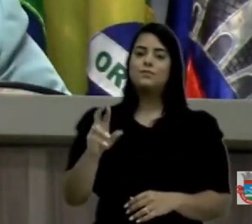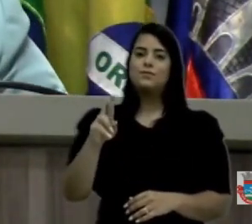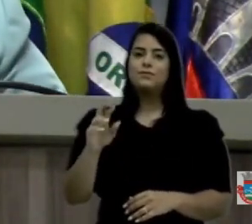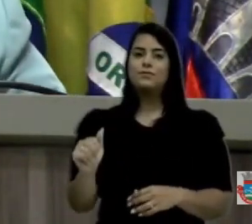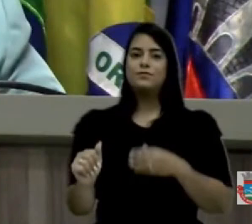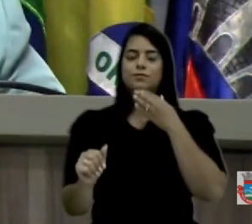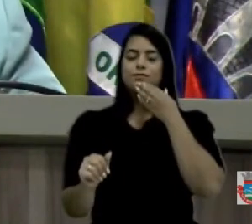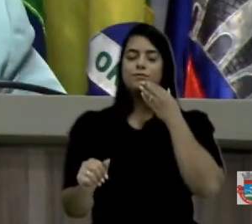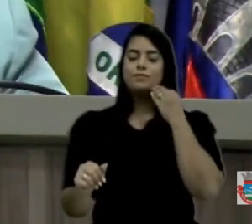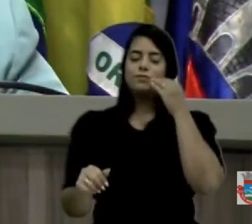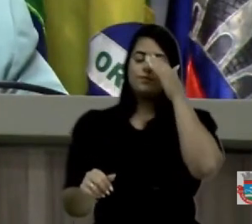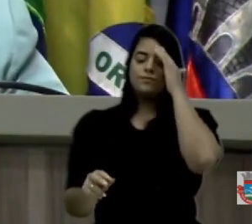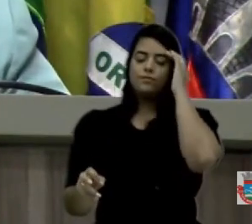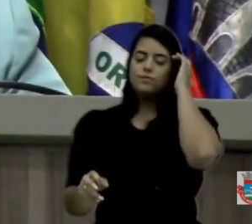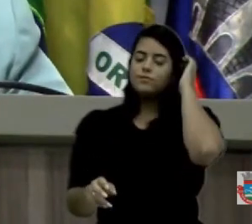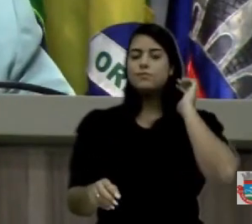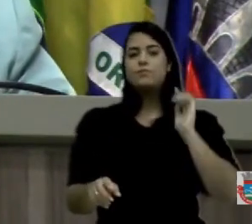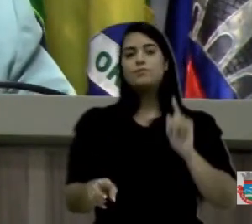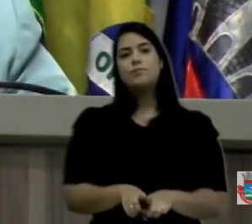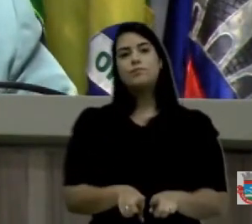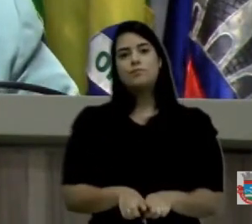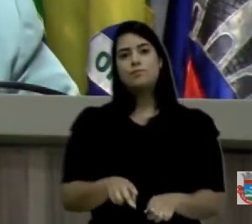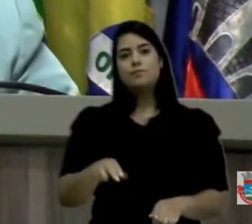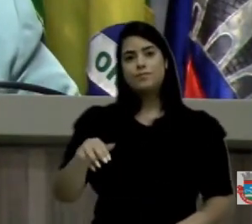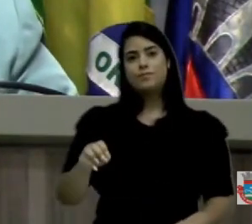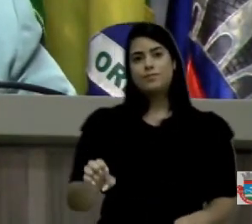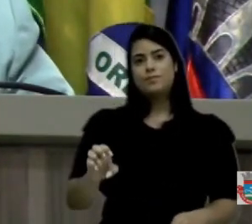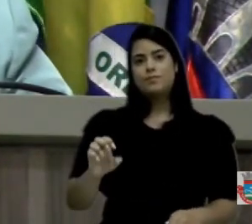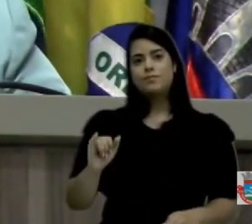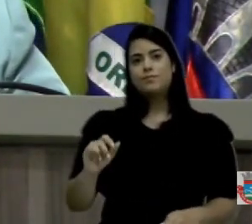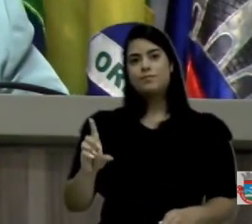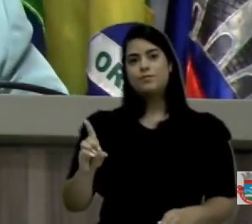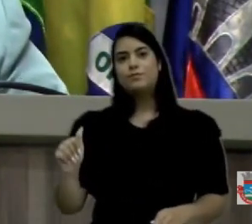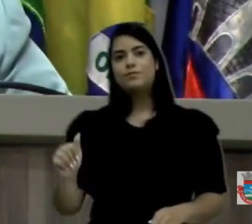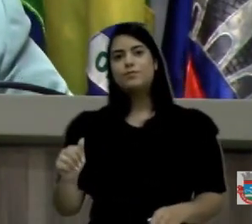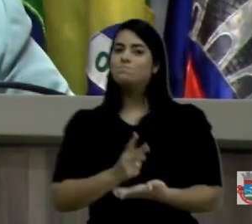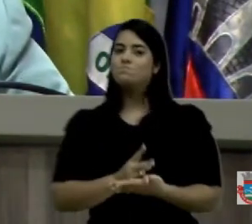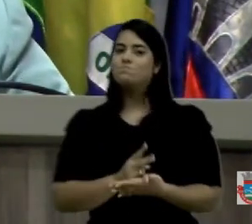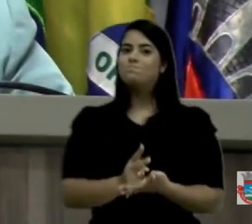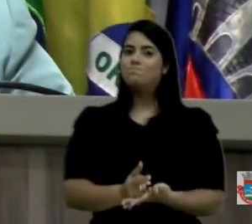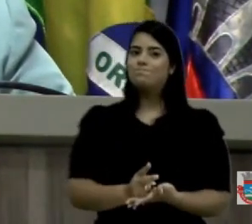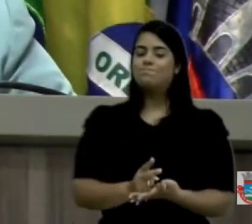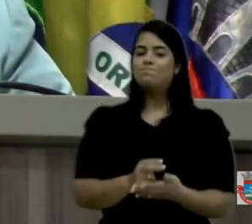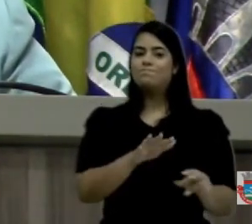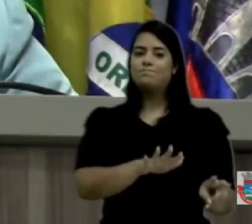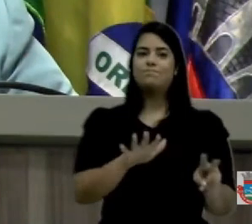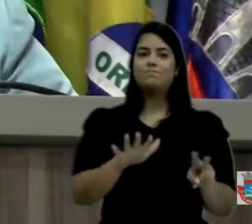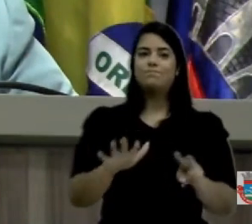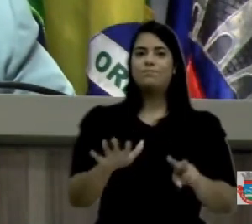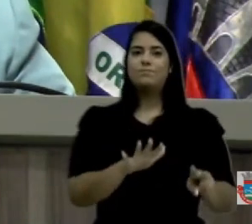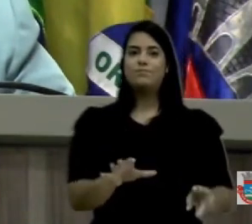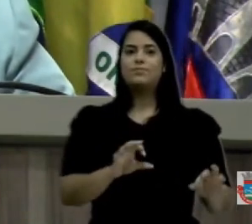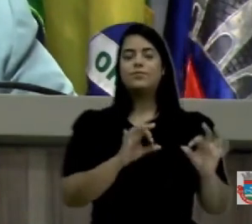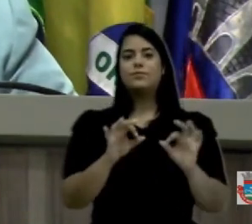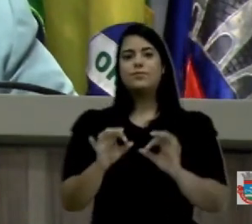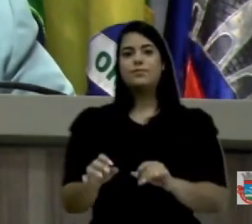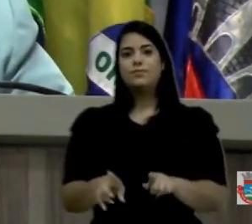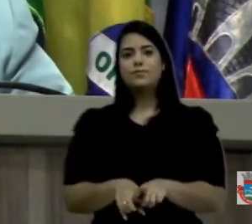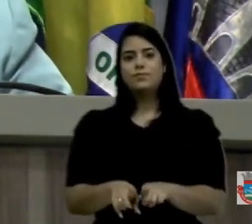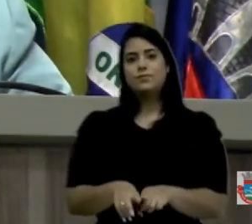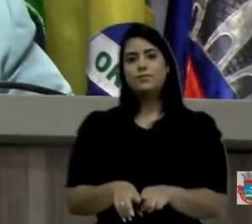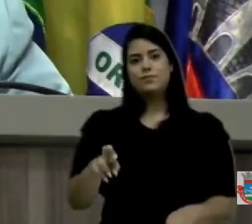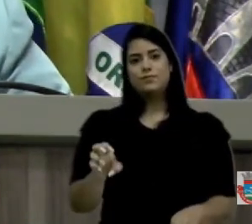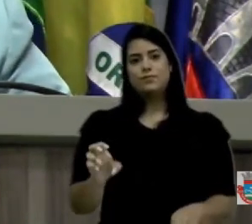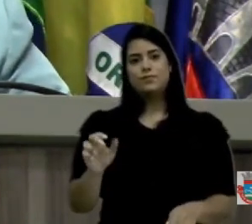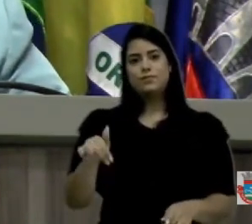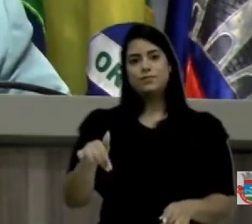Armazém a dona neilda de Dr Ataí que nos acompanha toda semana bom dia seu reinan da Pedreira e a